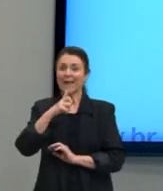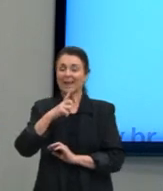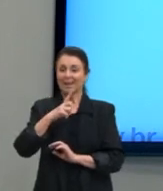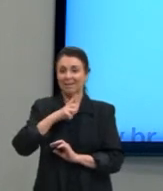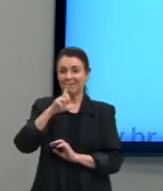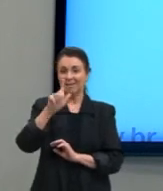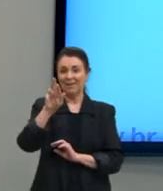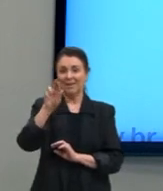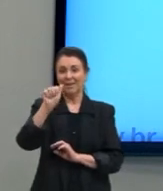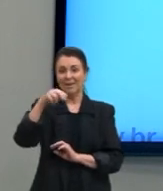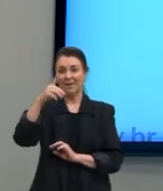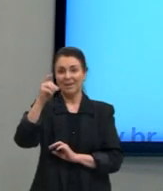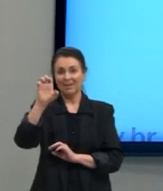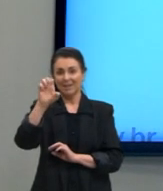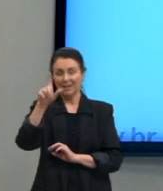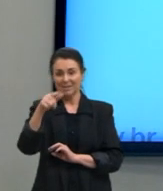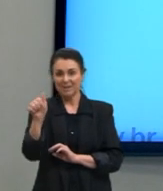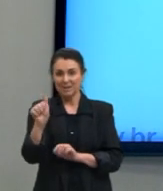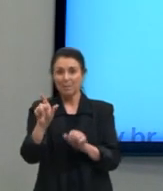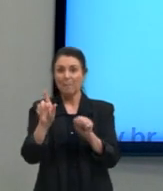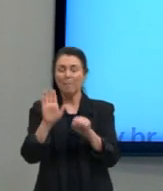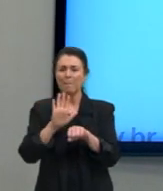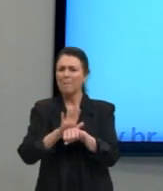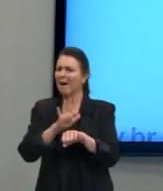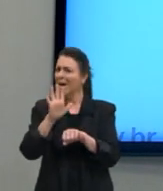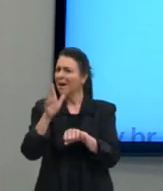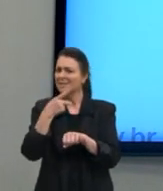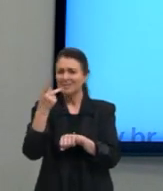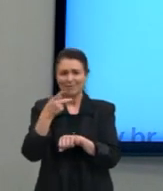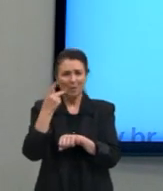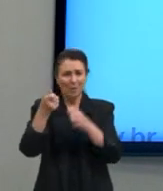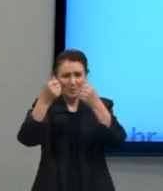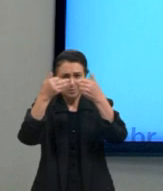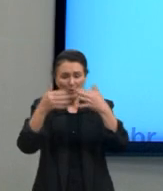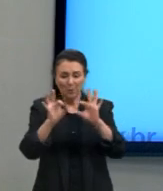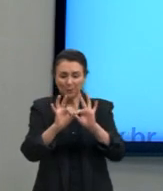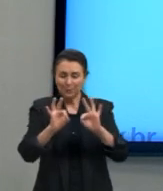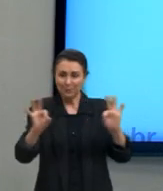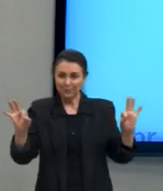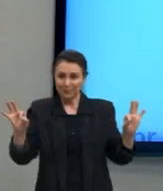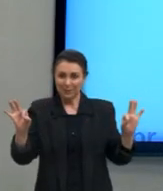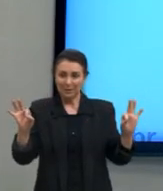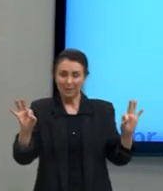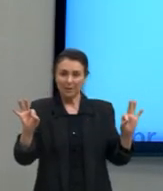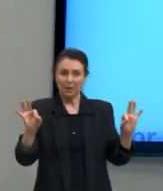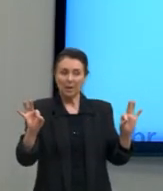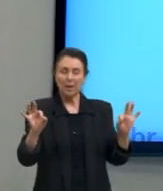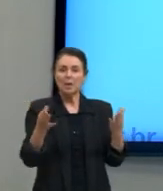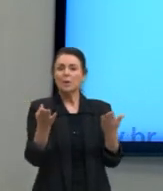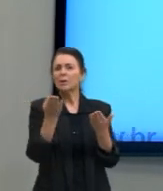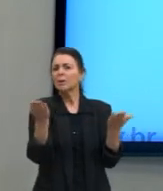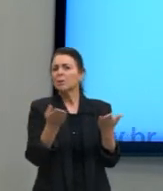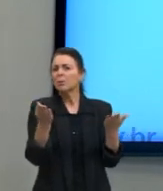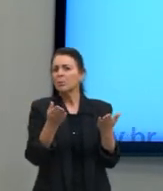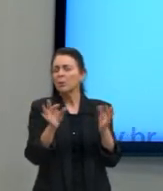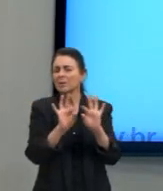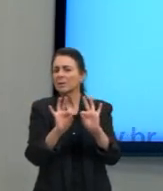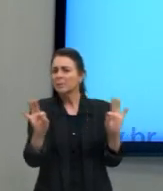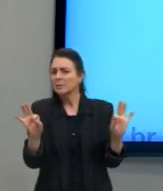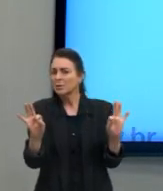a grandeza a que a gente mais falou até agora comprimento a unidade de medida do s é metros